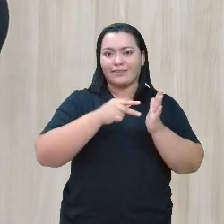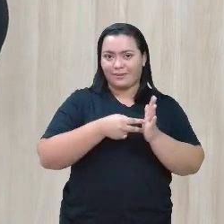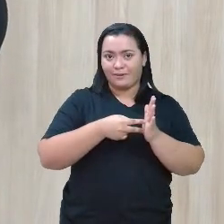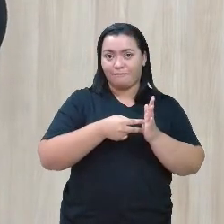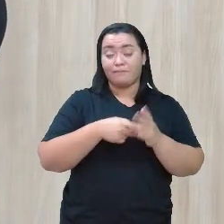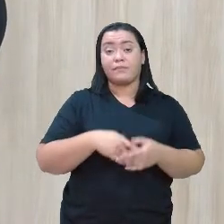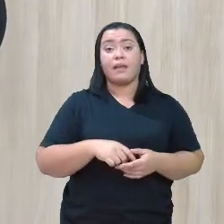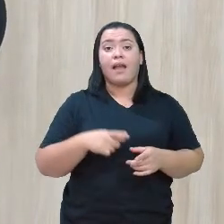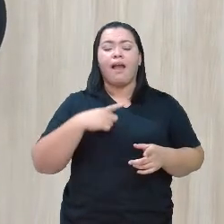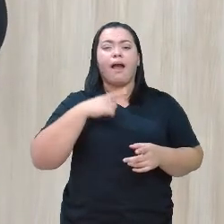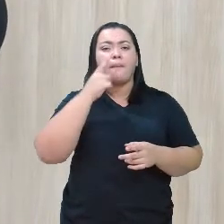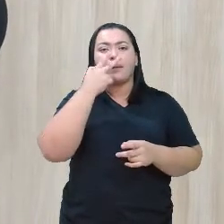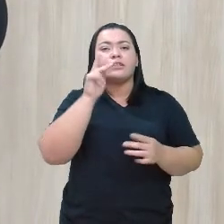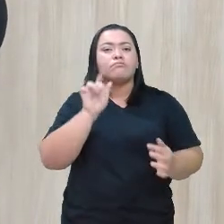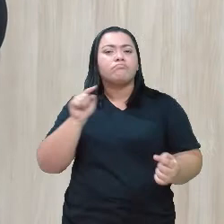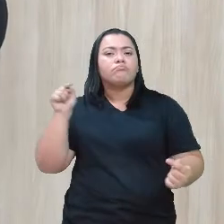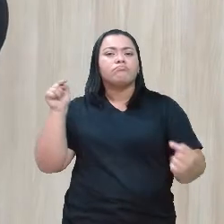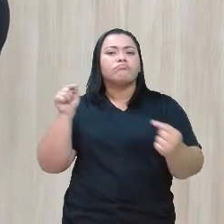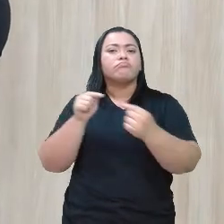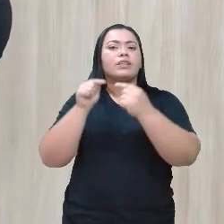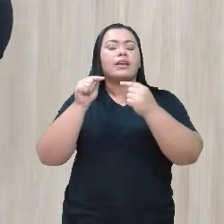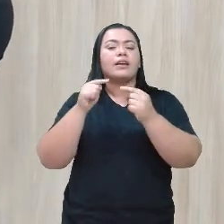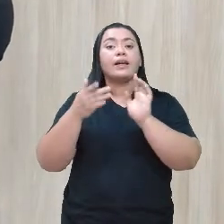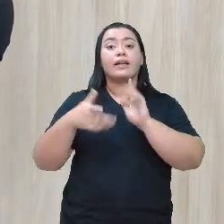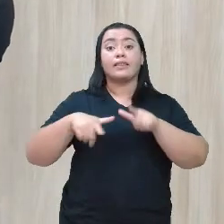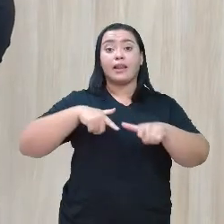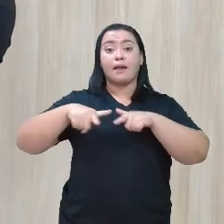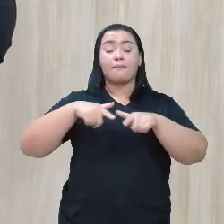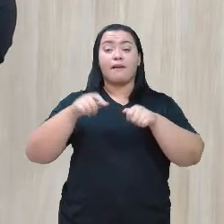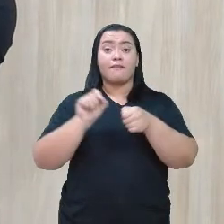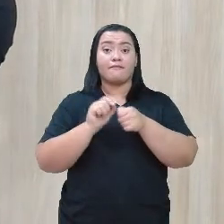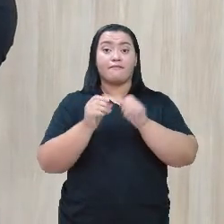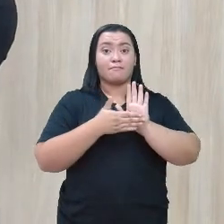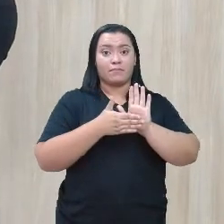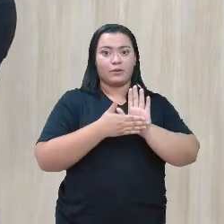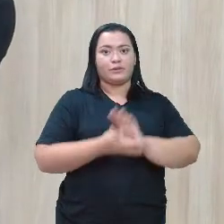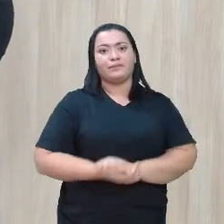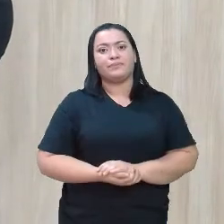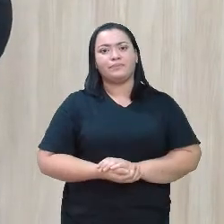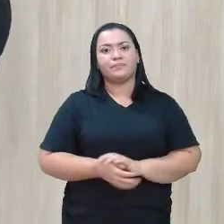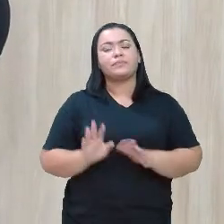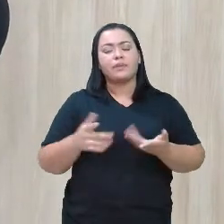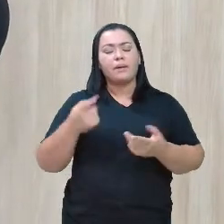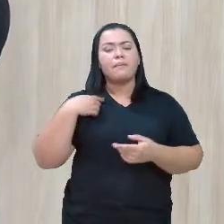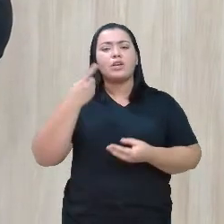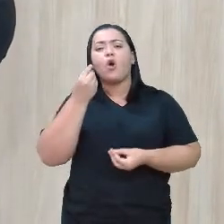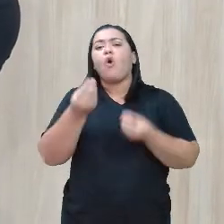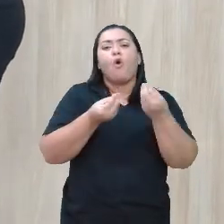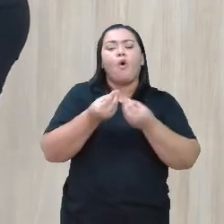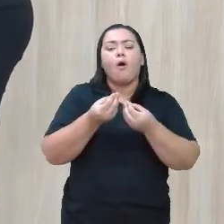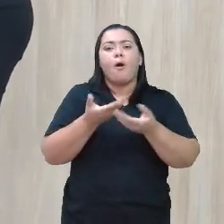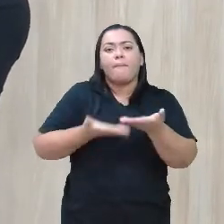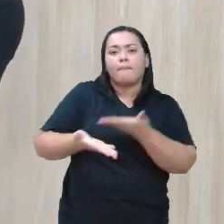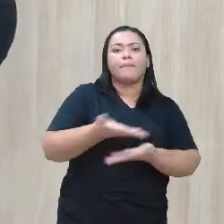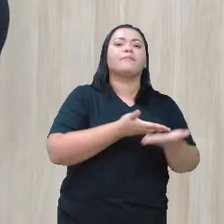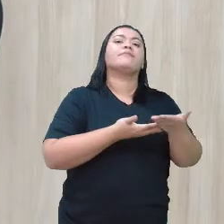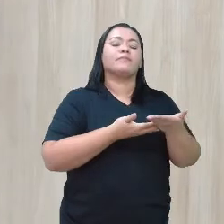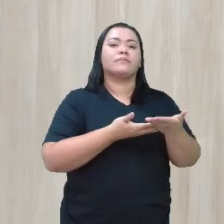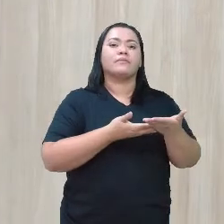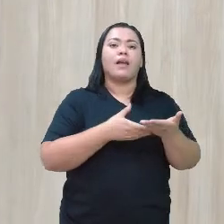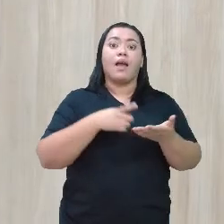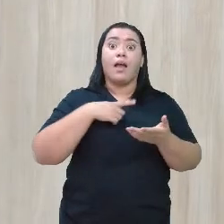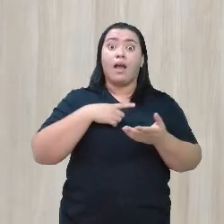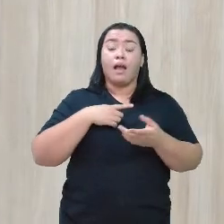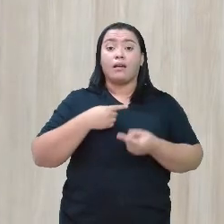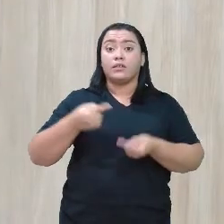em sintonia com o trabalho que foi proposto. E aí a gente pensa no envolvimento. Ora, um dos grandes desafios que a